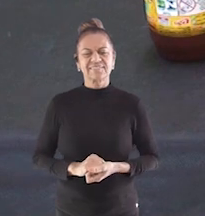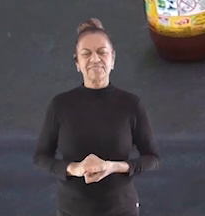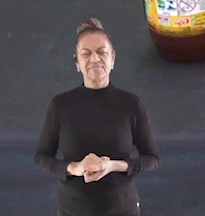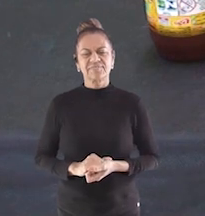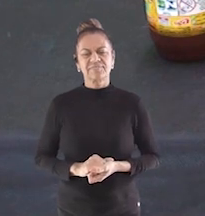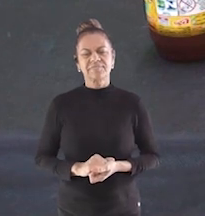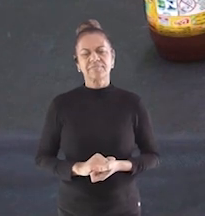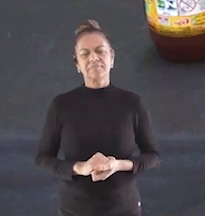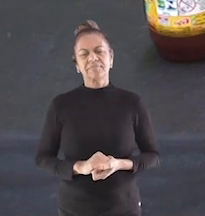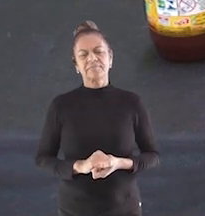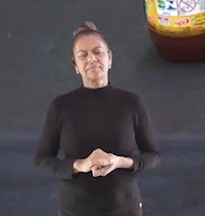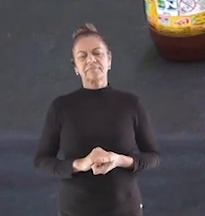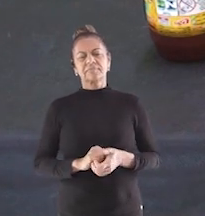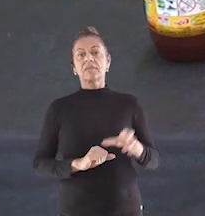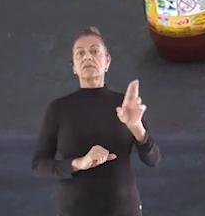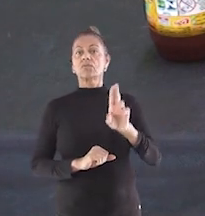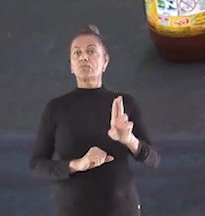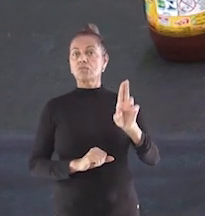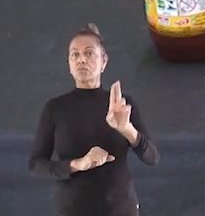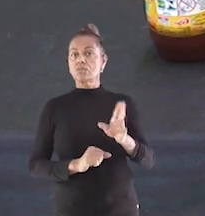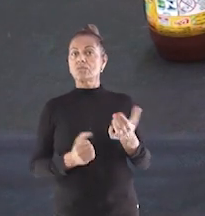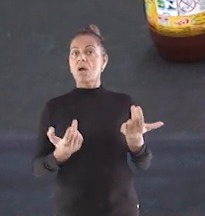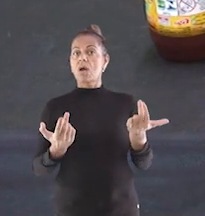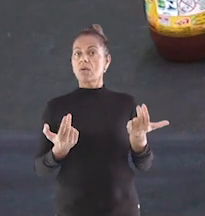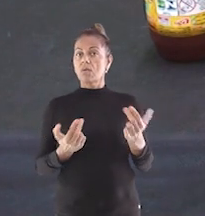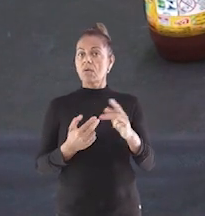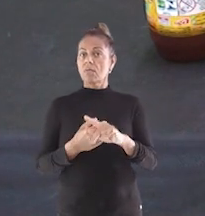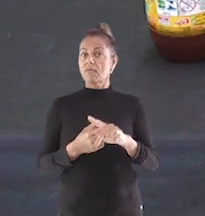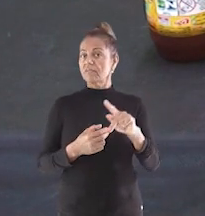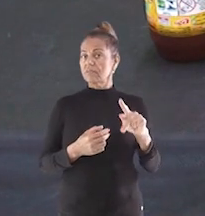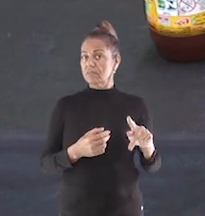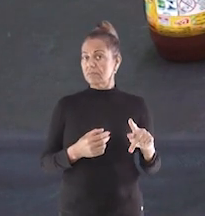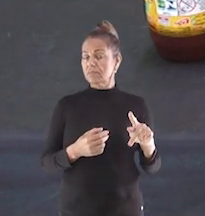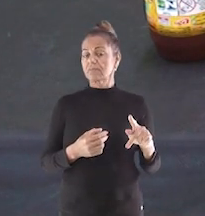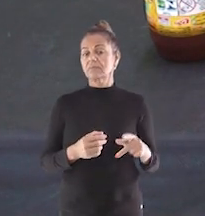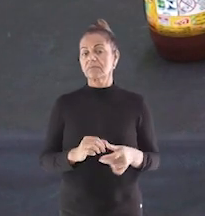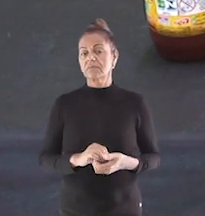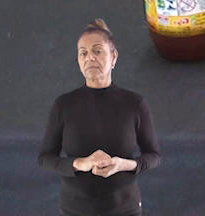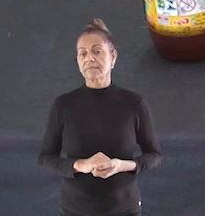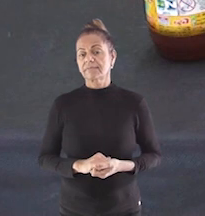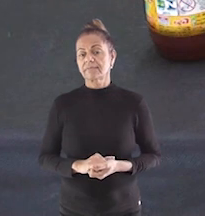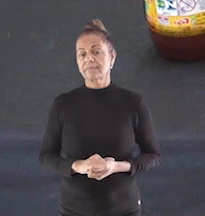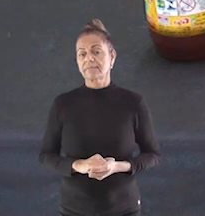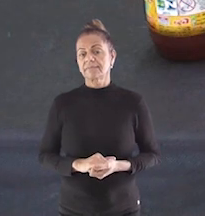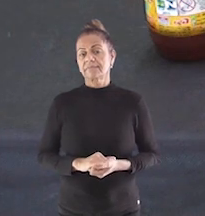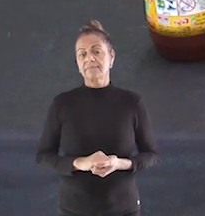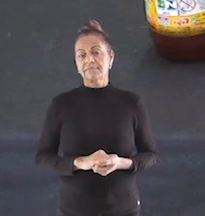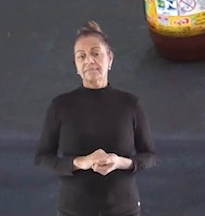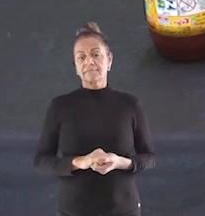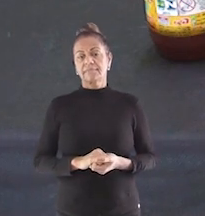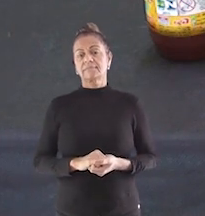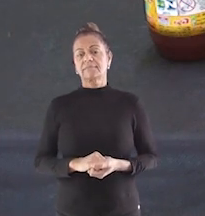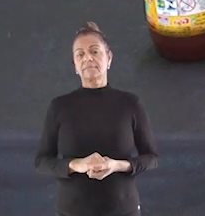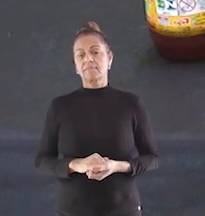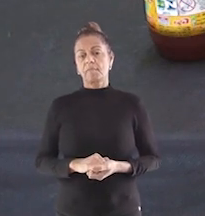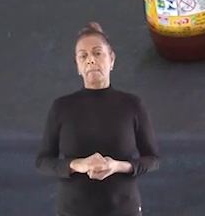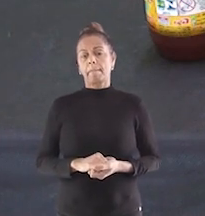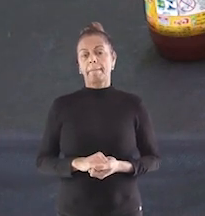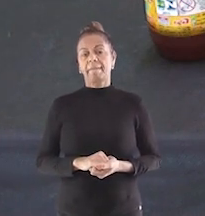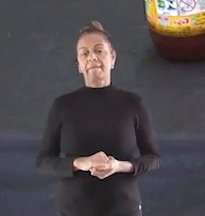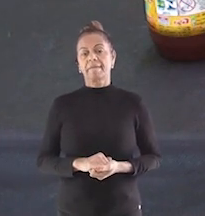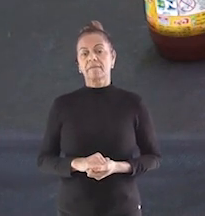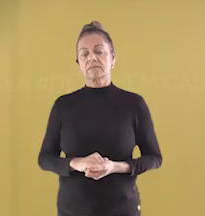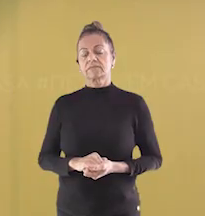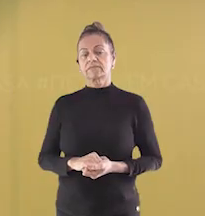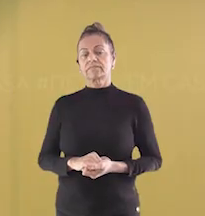auxiliar, neste momento eu vou utilizar este funil. Mas se você não tiver, pode fazer também um conezinho de papel,